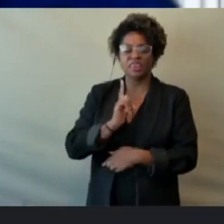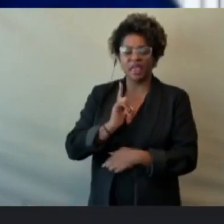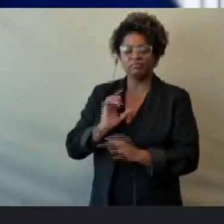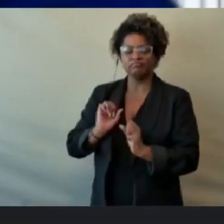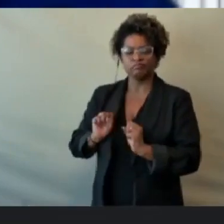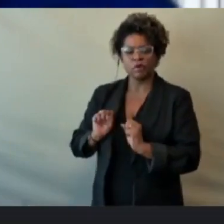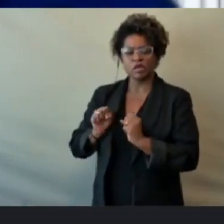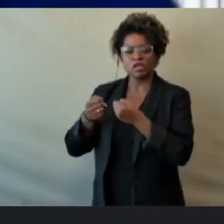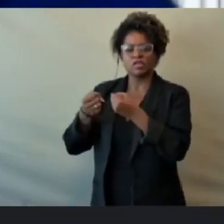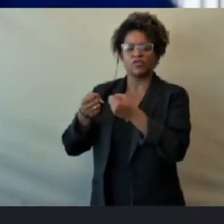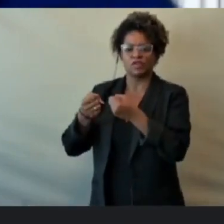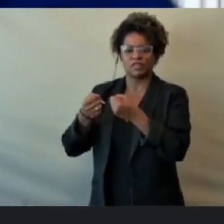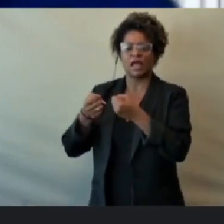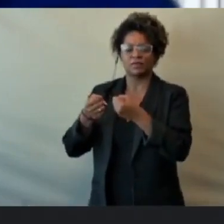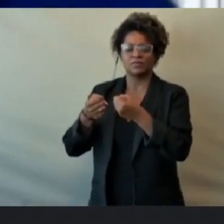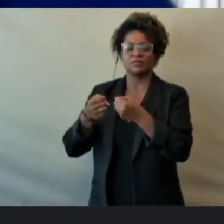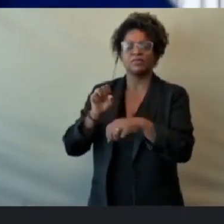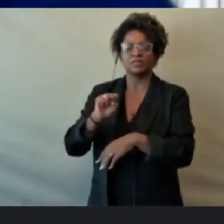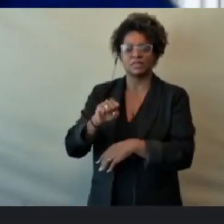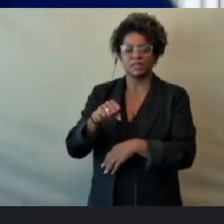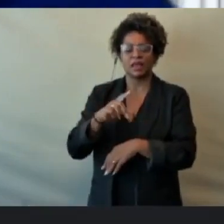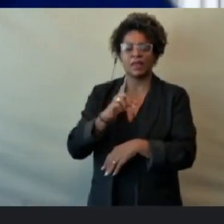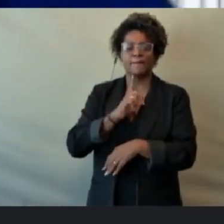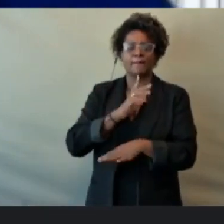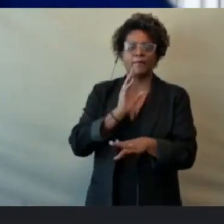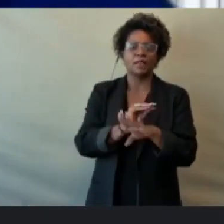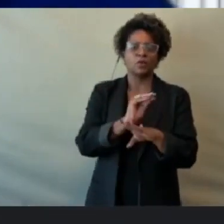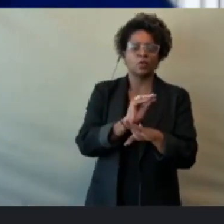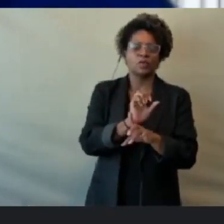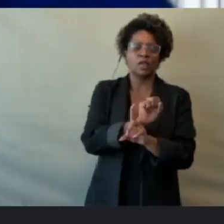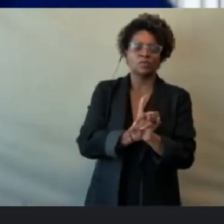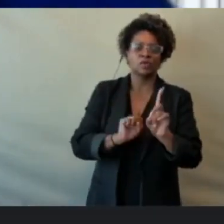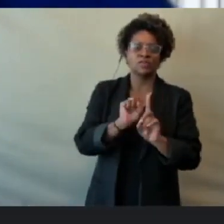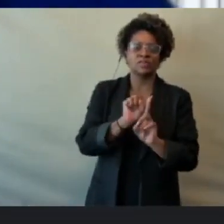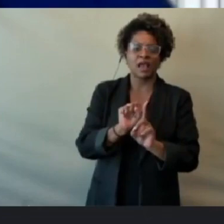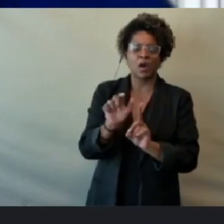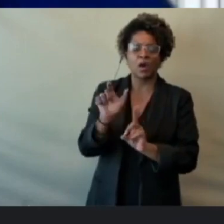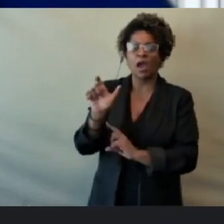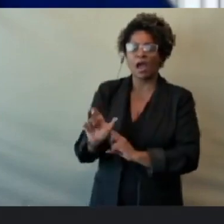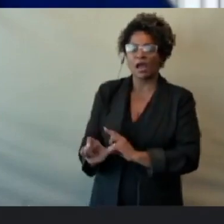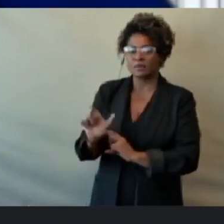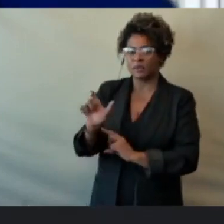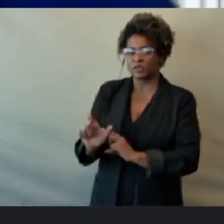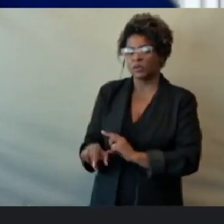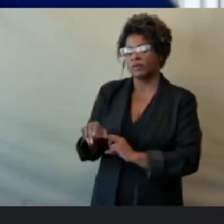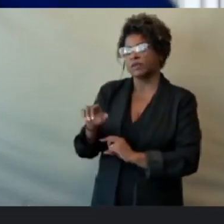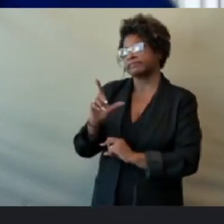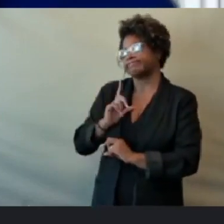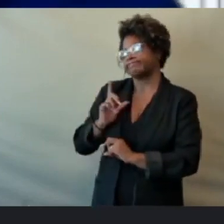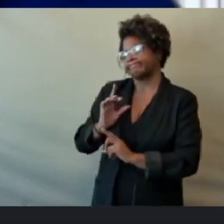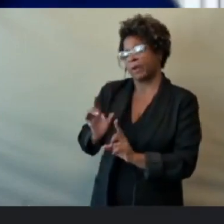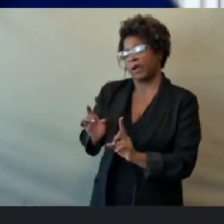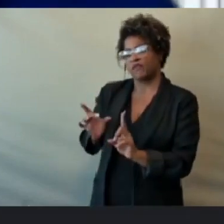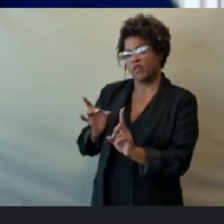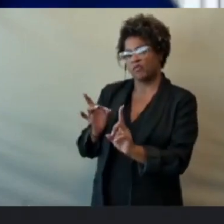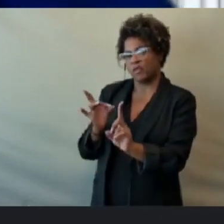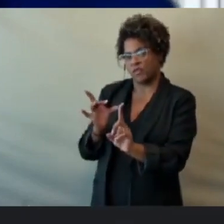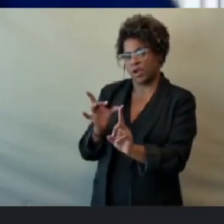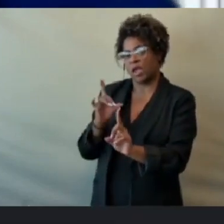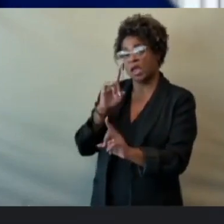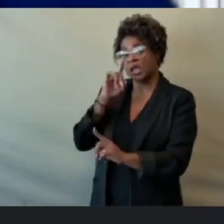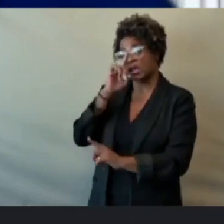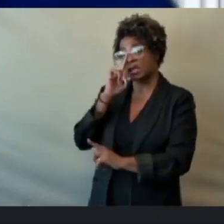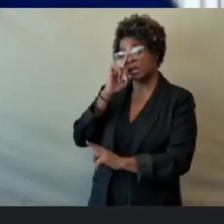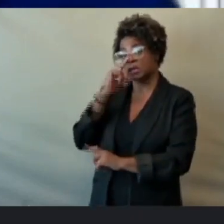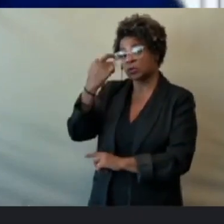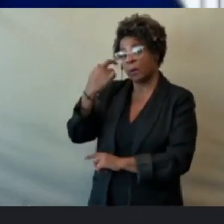prestar o cuidado social às pessoas em situação de vulnerabilidade, de risco pessoal, para garantir a sua proteção